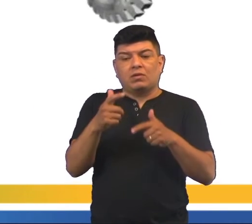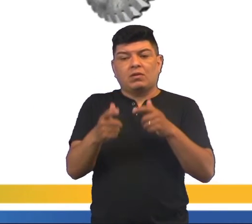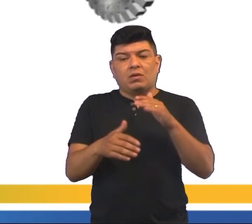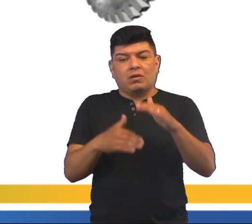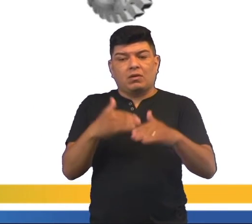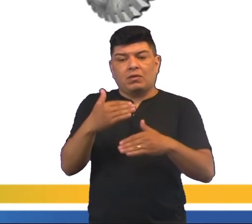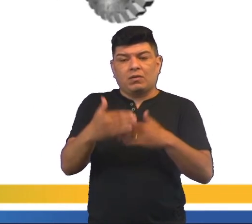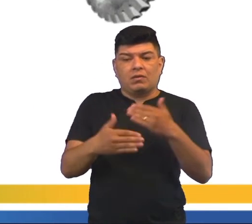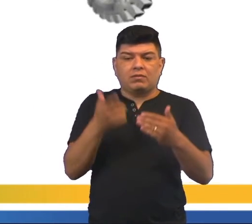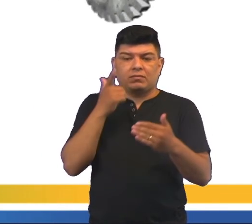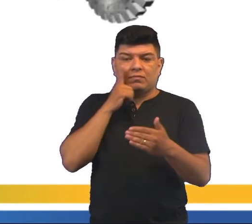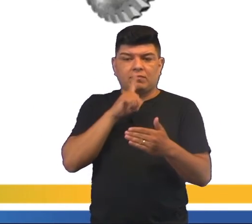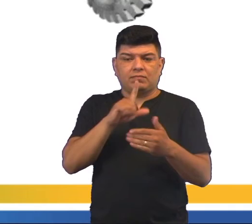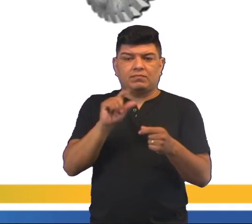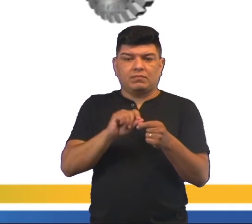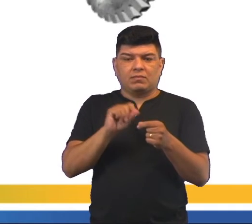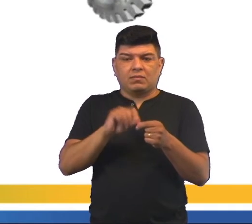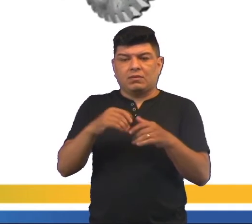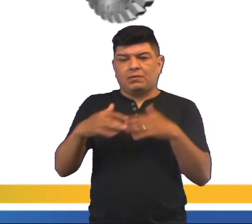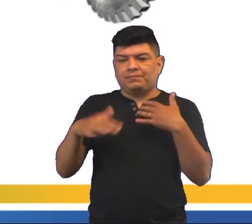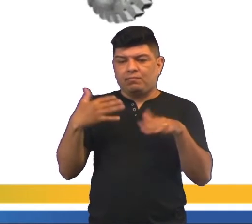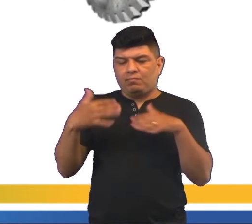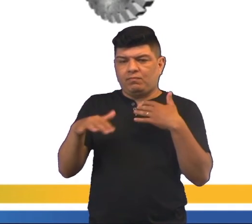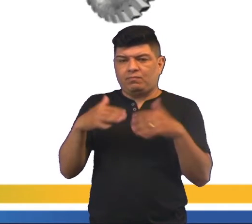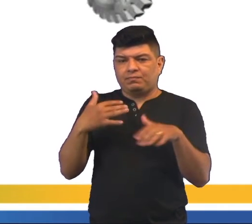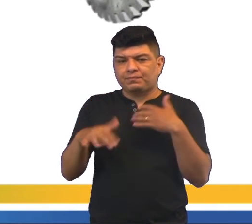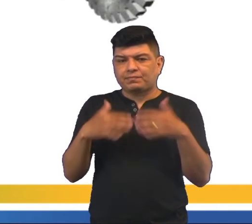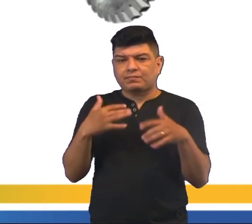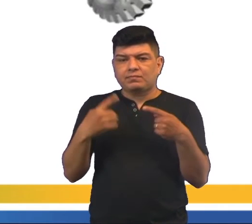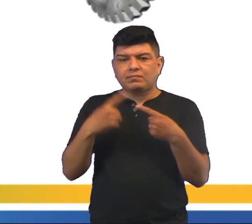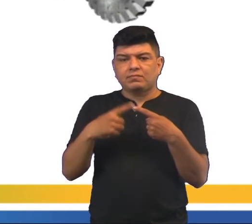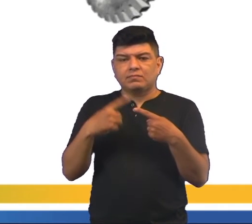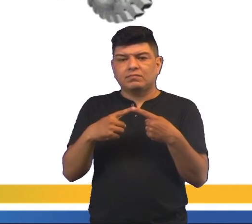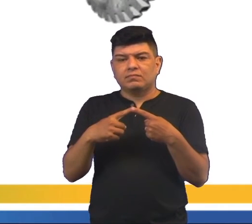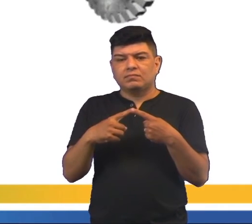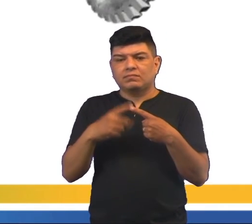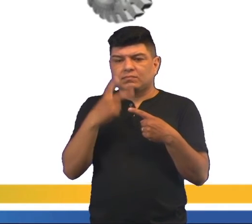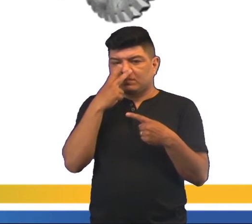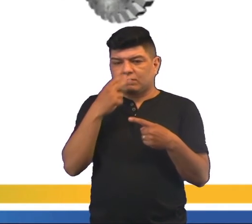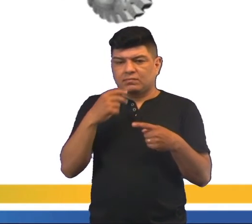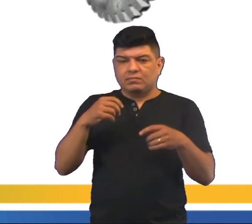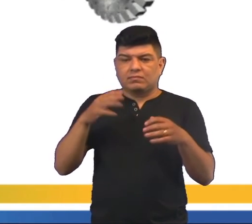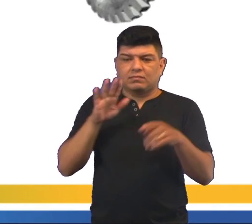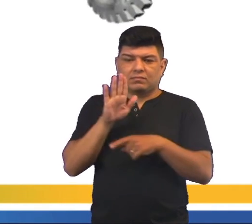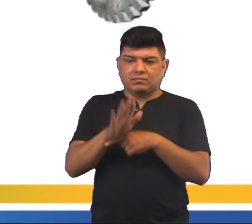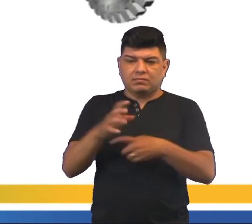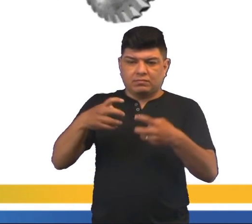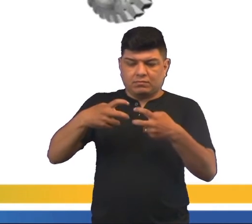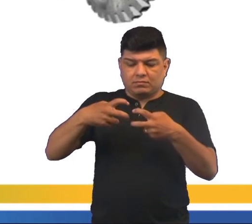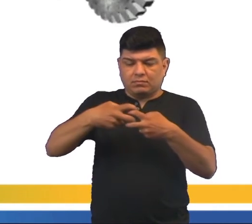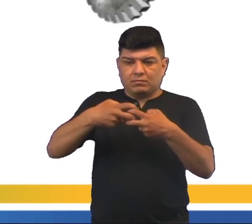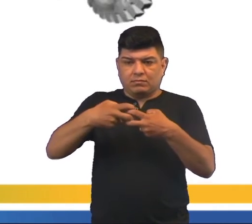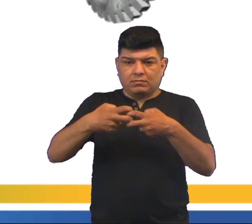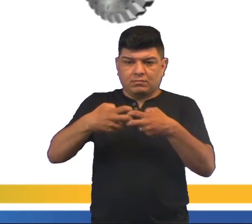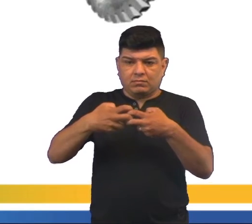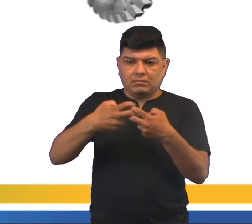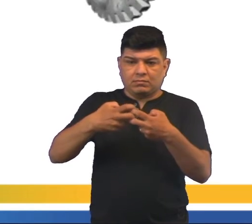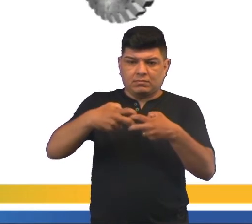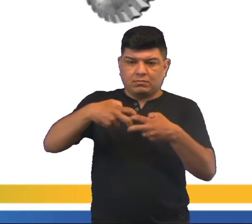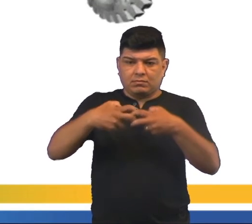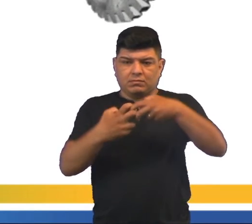aos poucos vão conseguindo produzir um movimento porque ela tem esse formato de dentes que ajuda também nessa